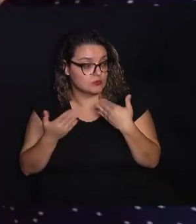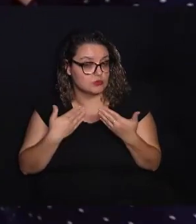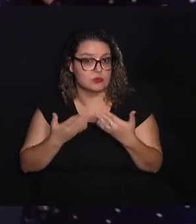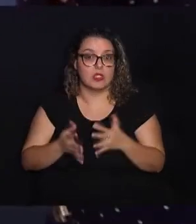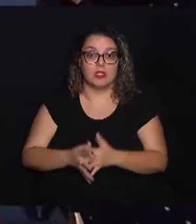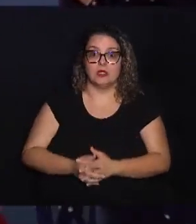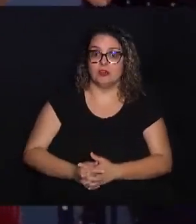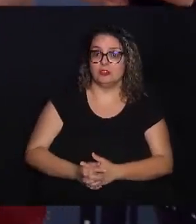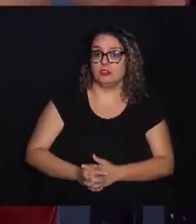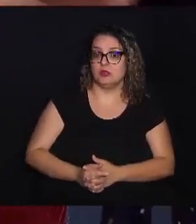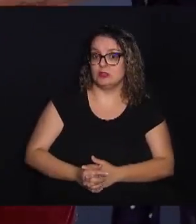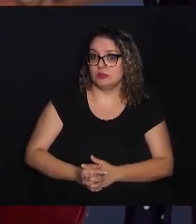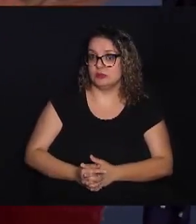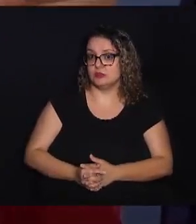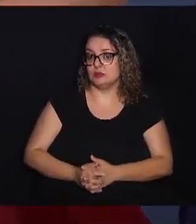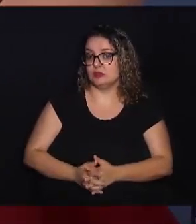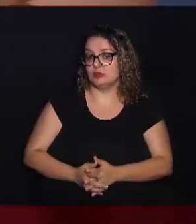para